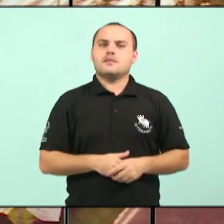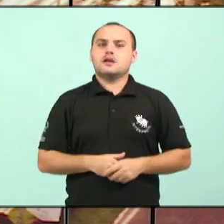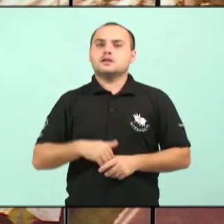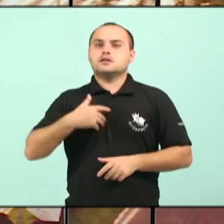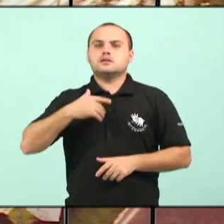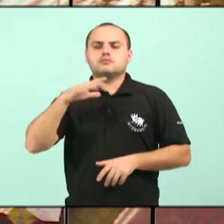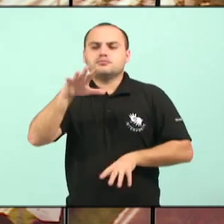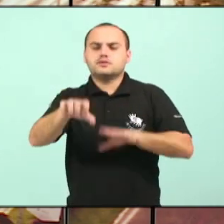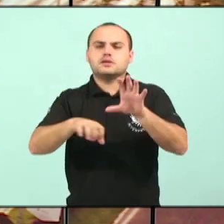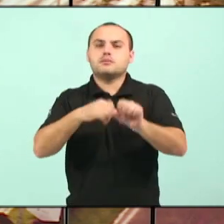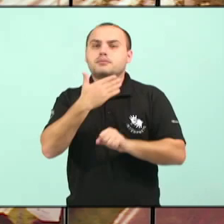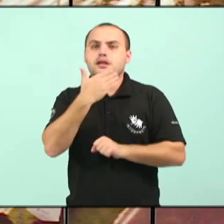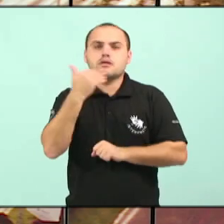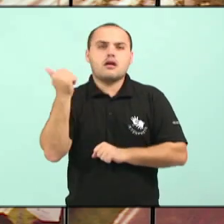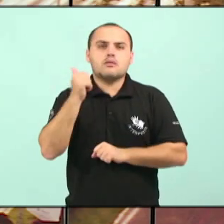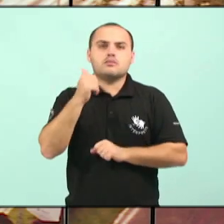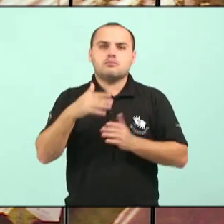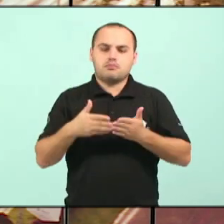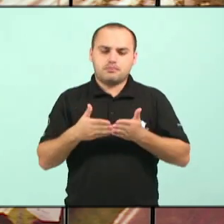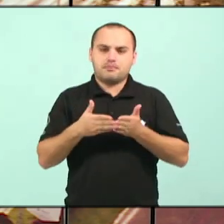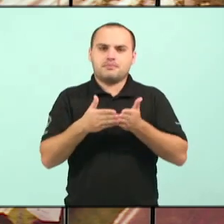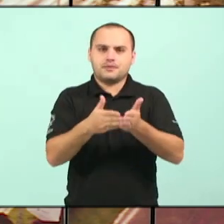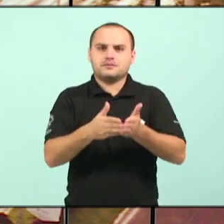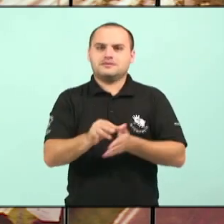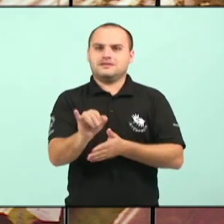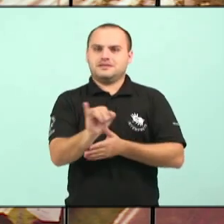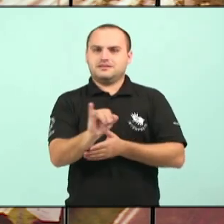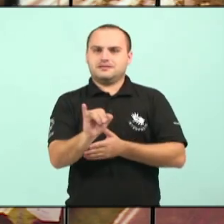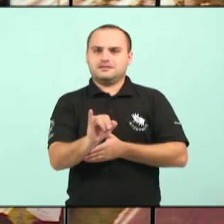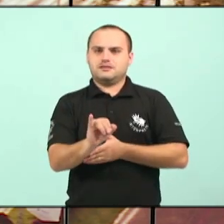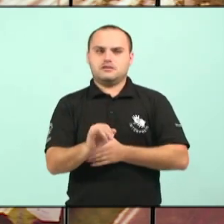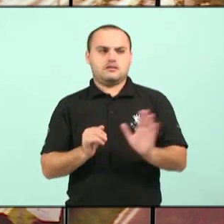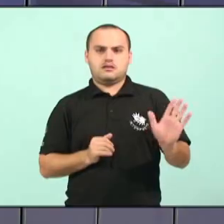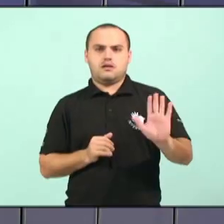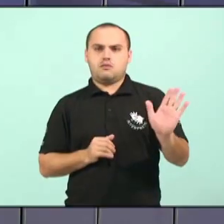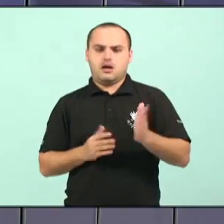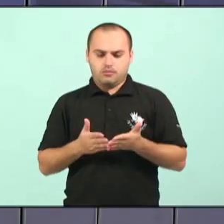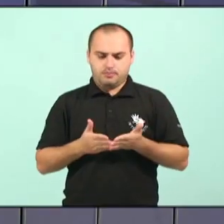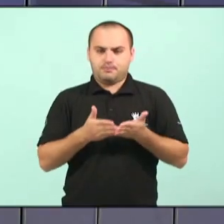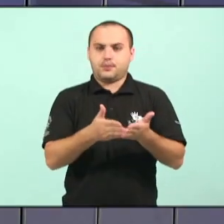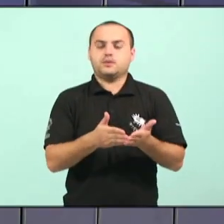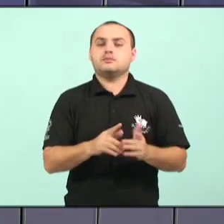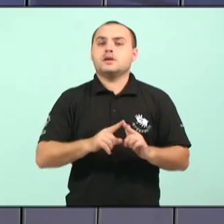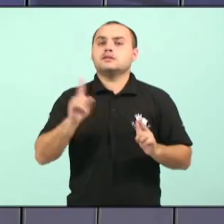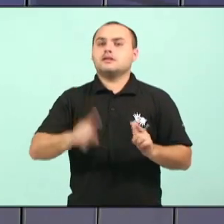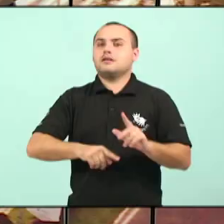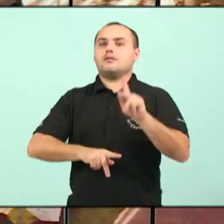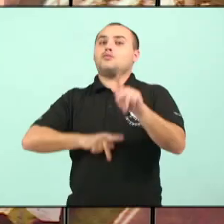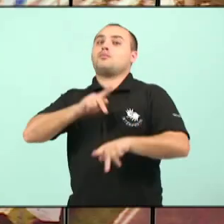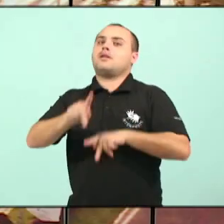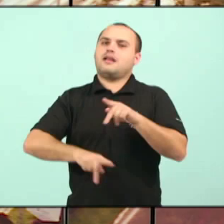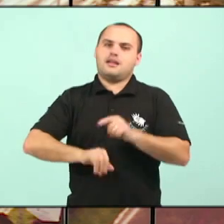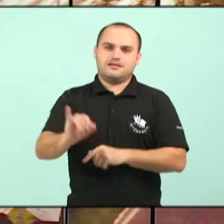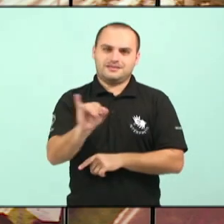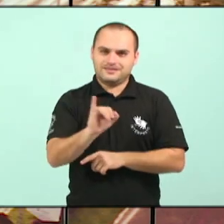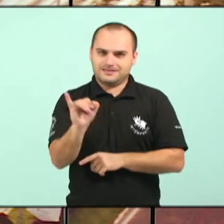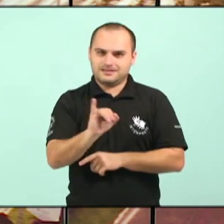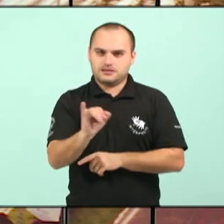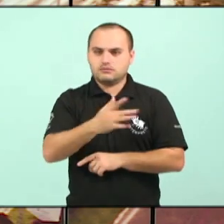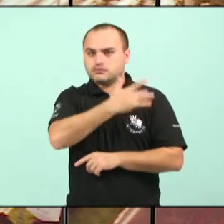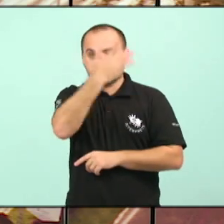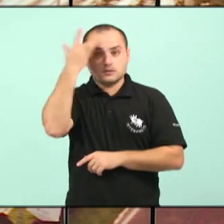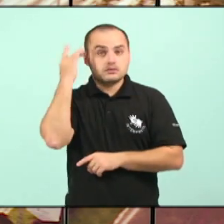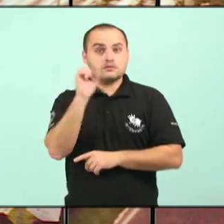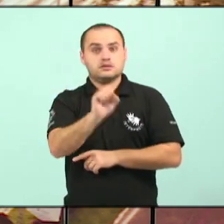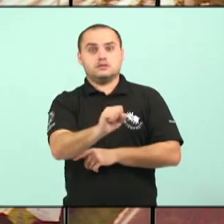buscar o melhor para o nosso porto, que não é o porto físico, é para a nossa gente de Itajaí, para a gente catarinense,